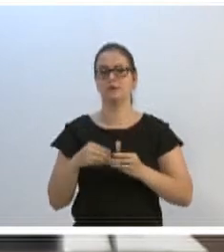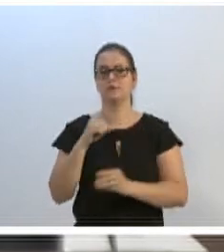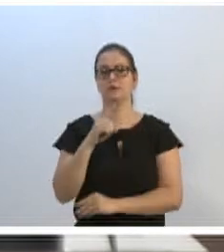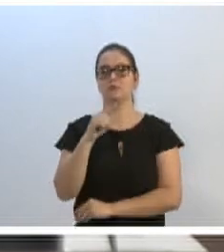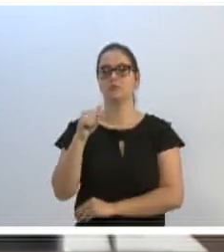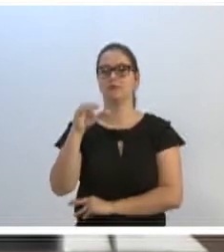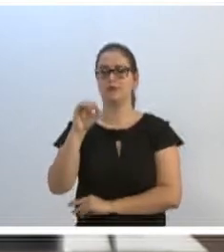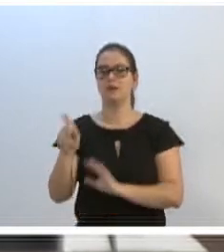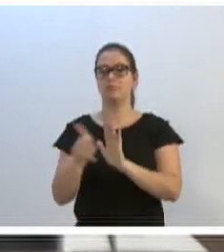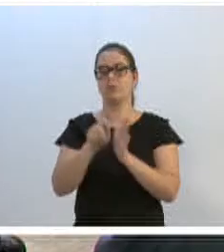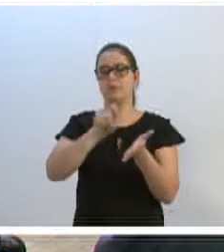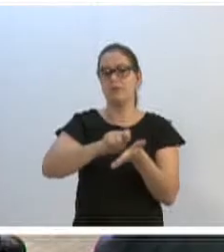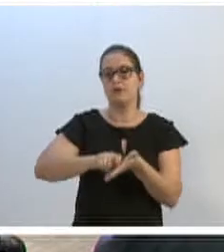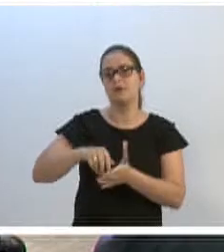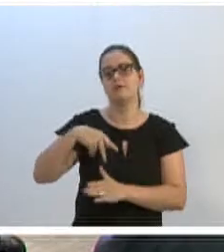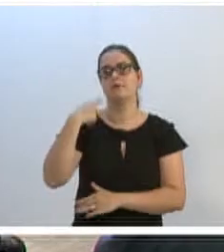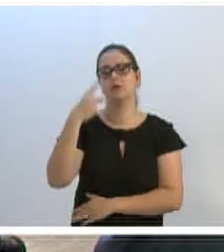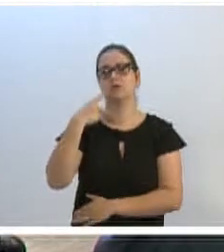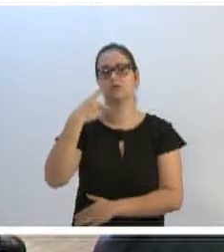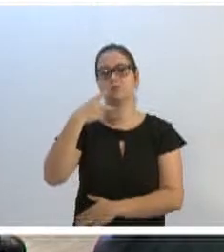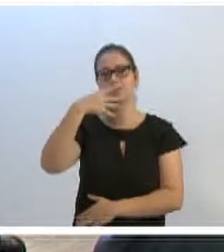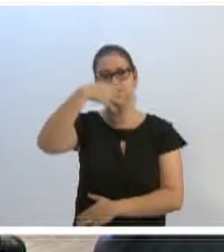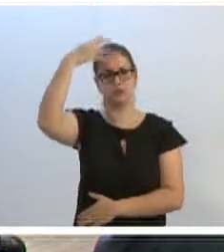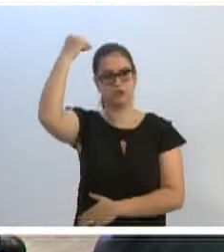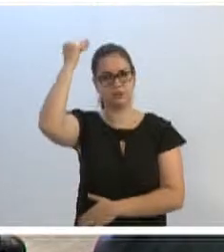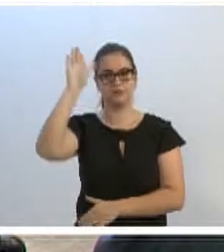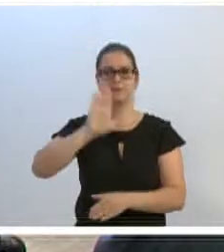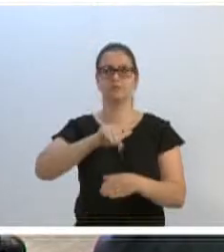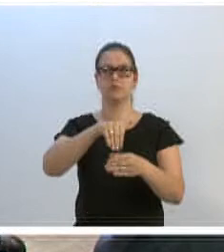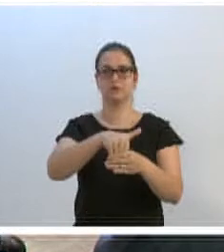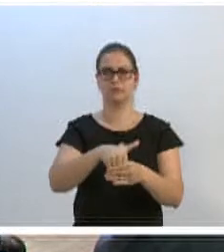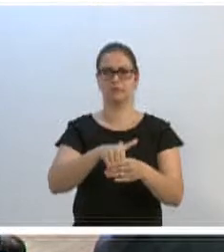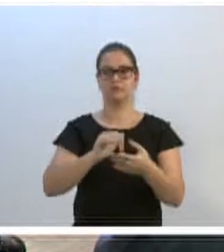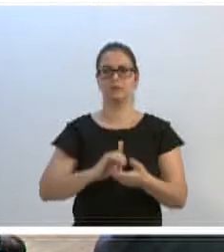do vereador Alexandre Matias. Em votação.